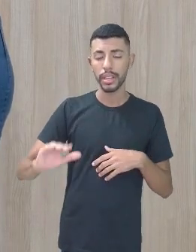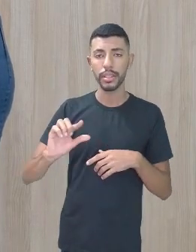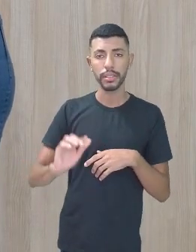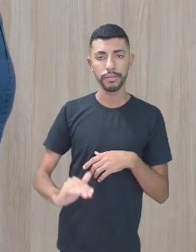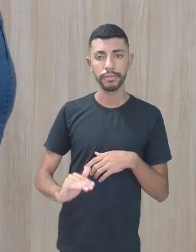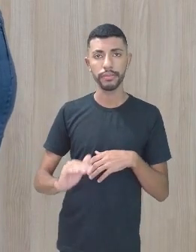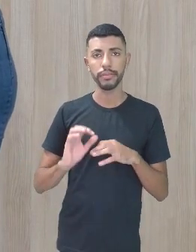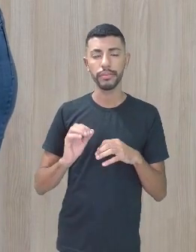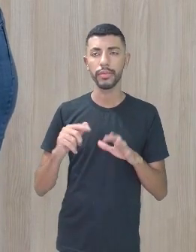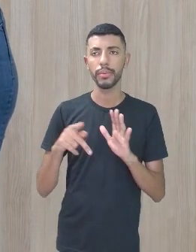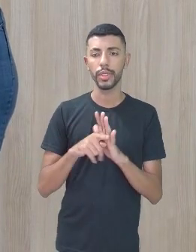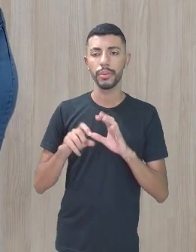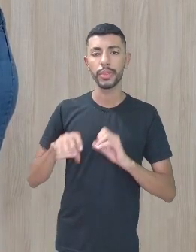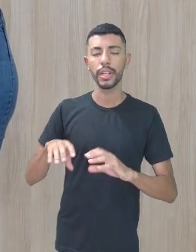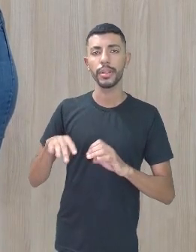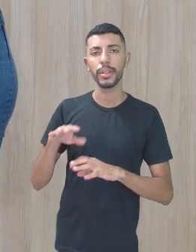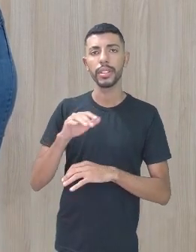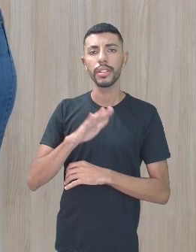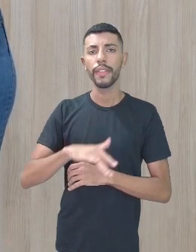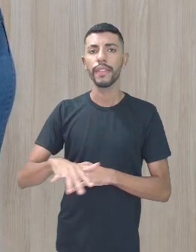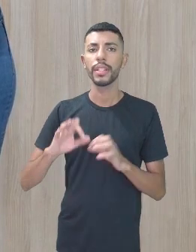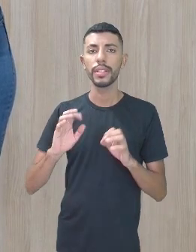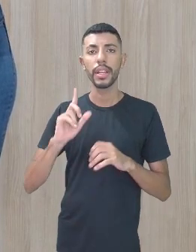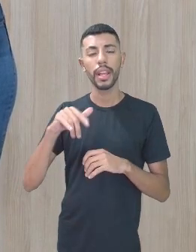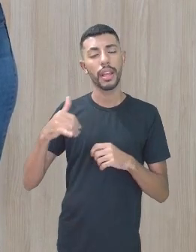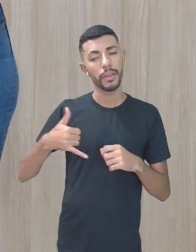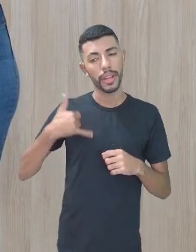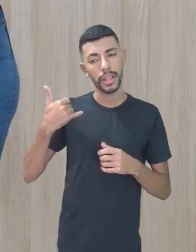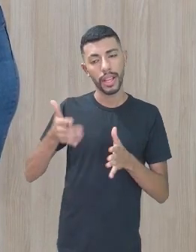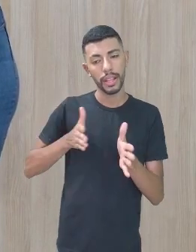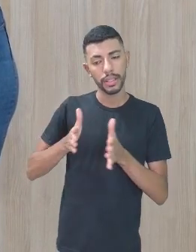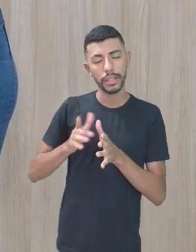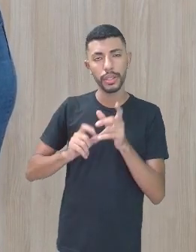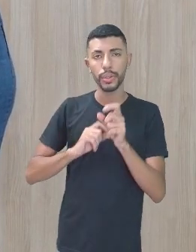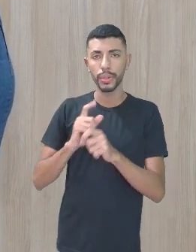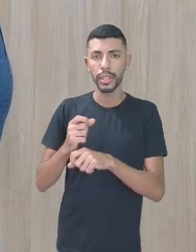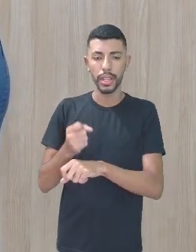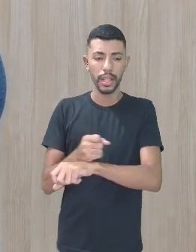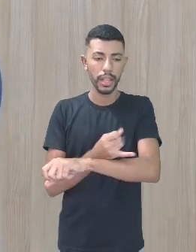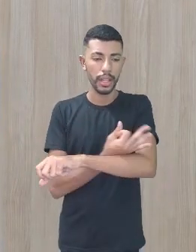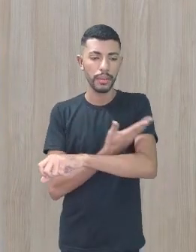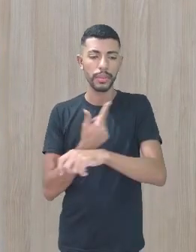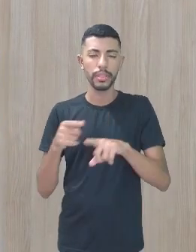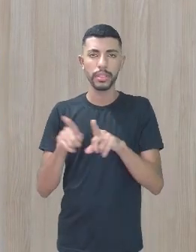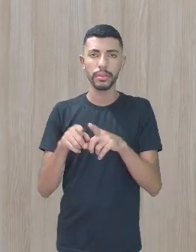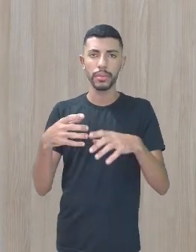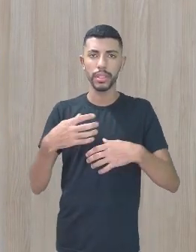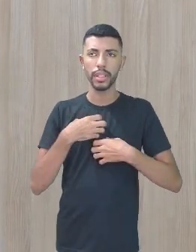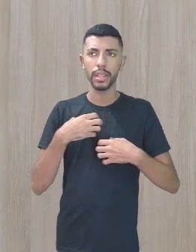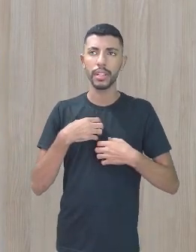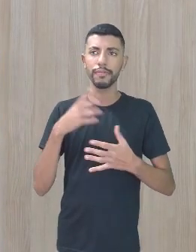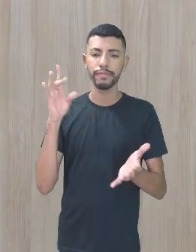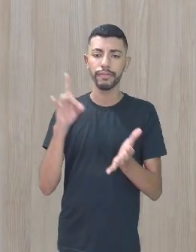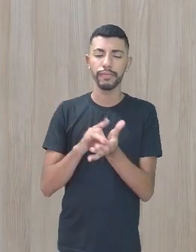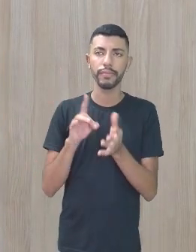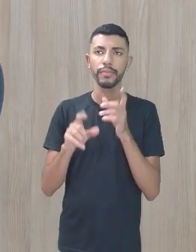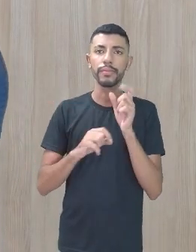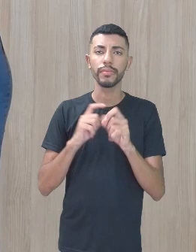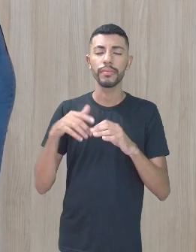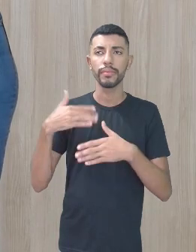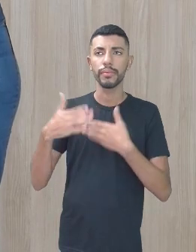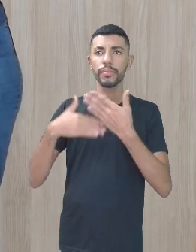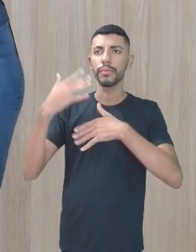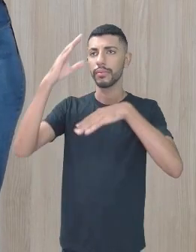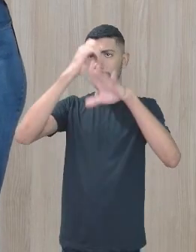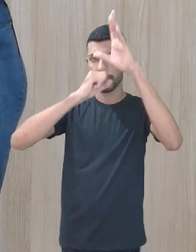que está lá na educação infantil. Então é uma faixa de idade onde as emoções e as sensações elas são determinantes para o